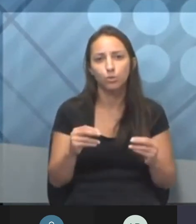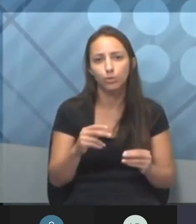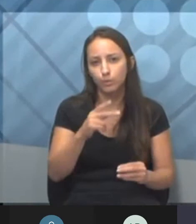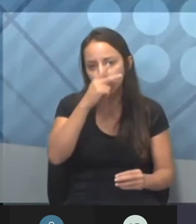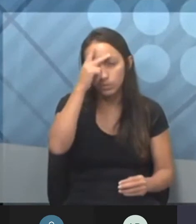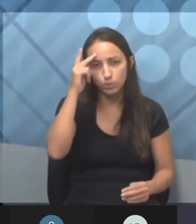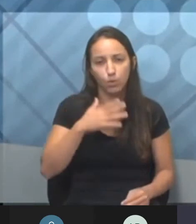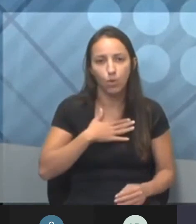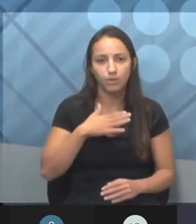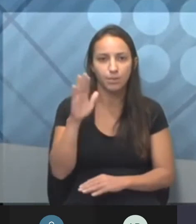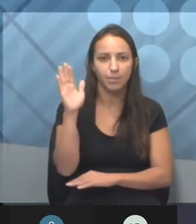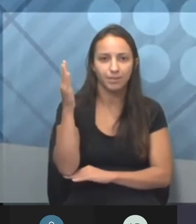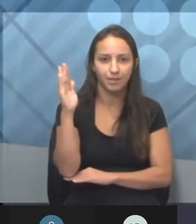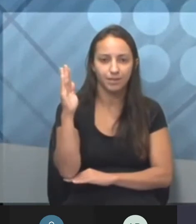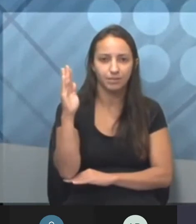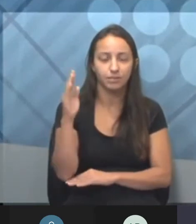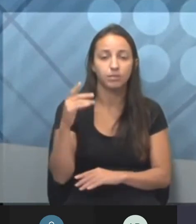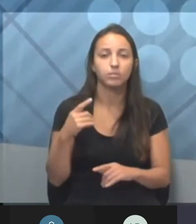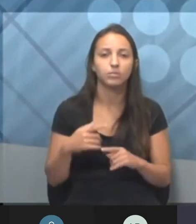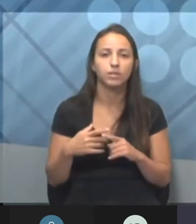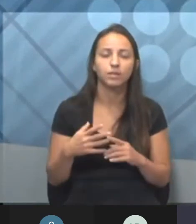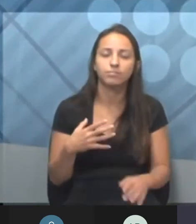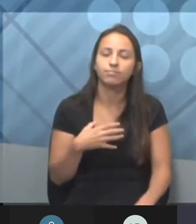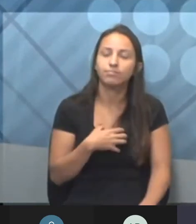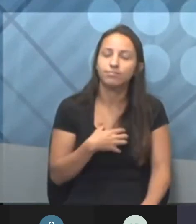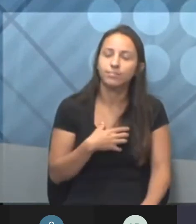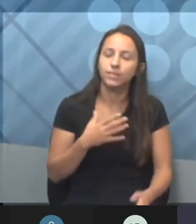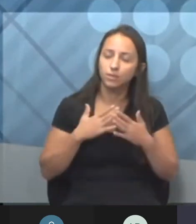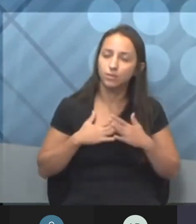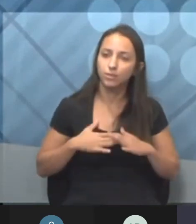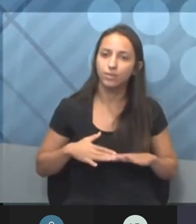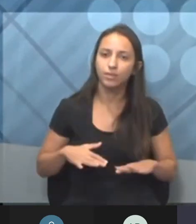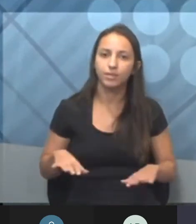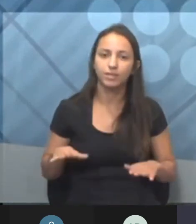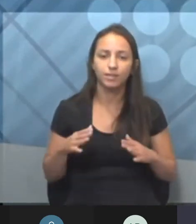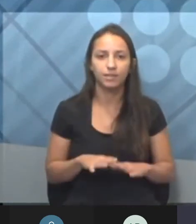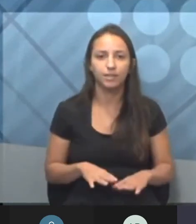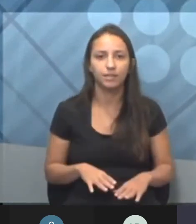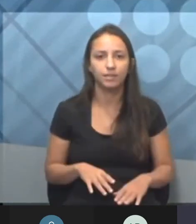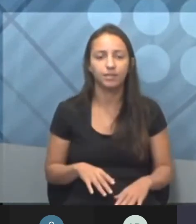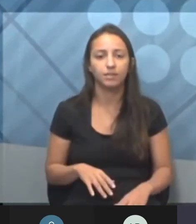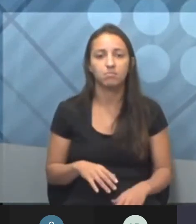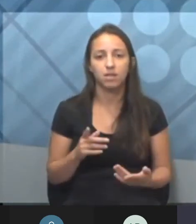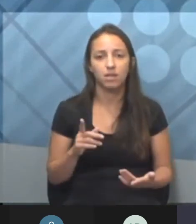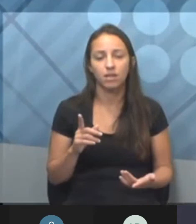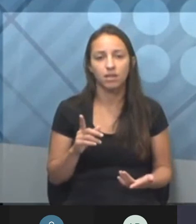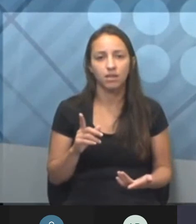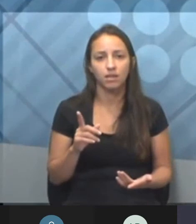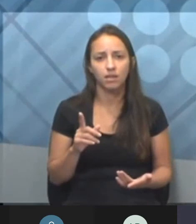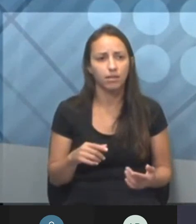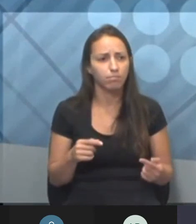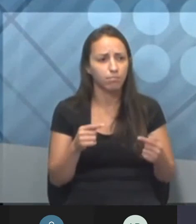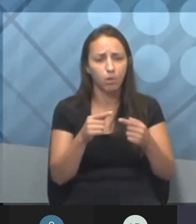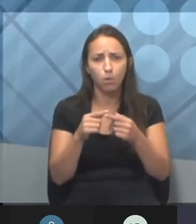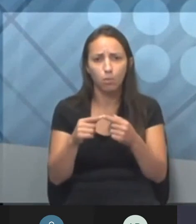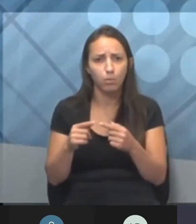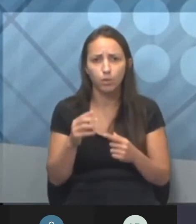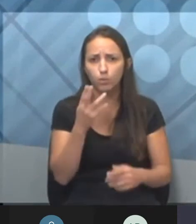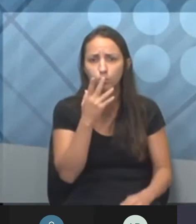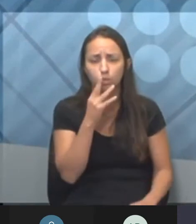mundo gosta, a madeira. Porque ela realmente dá uma certa tranquilidade, ela é um material coringa, com qualquer cor ela